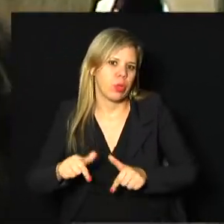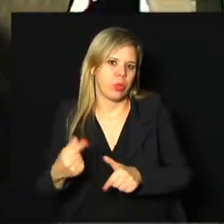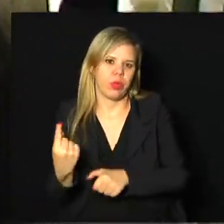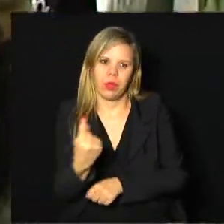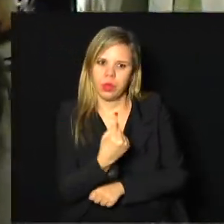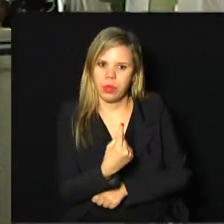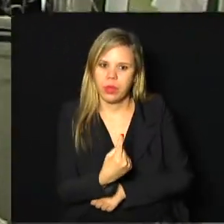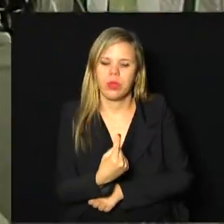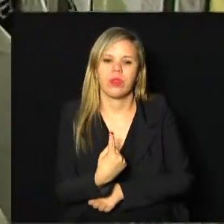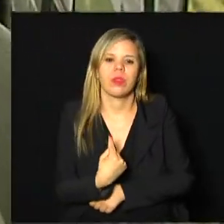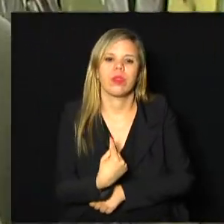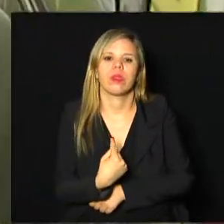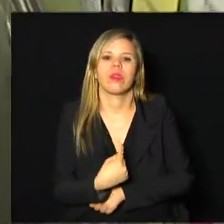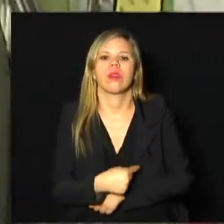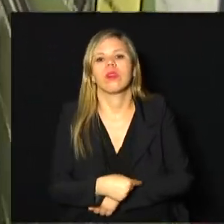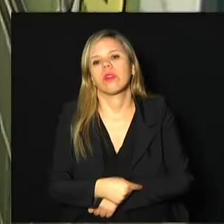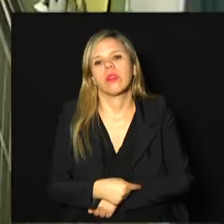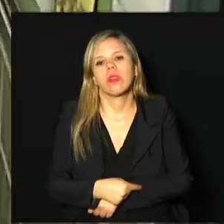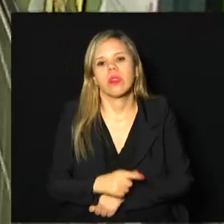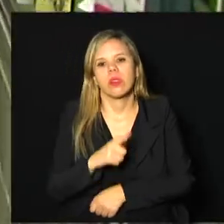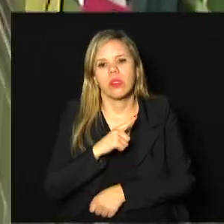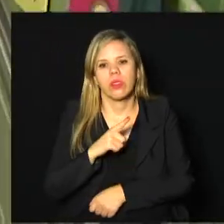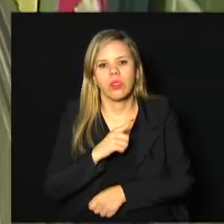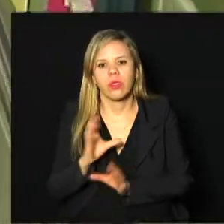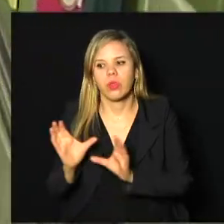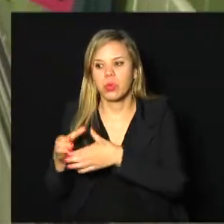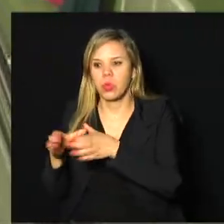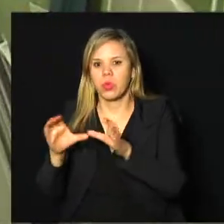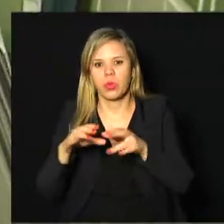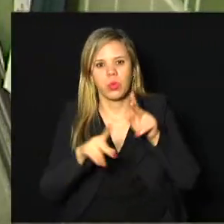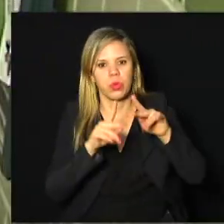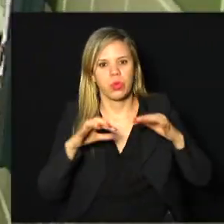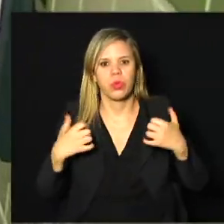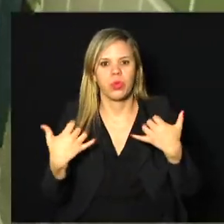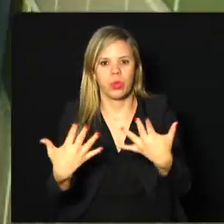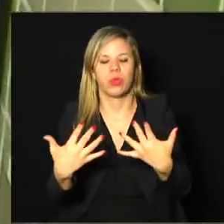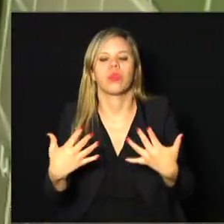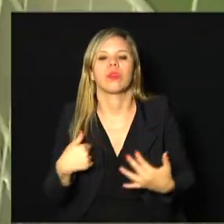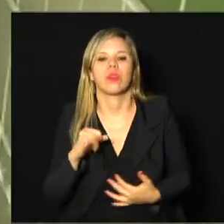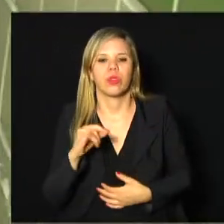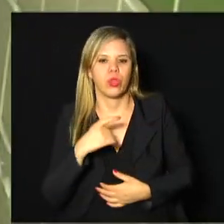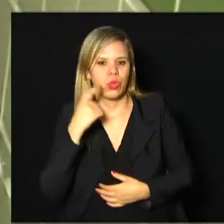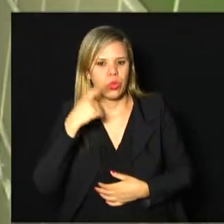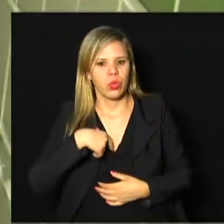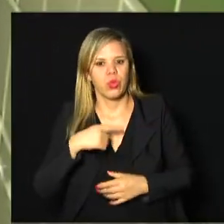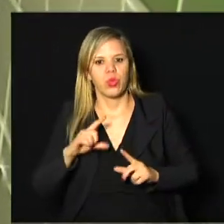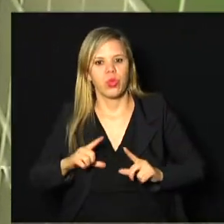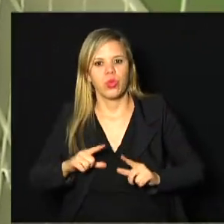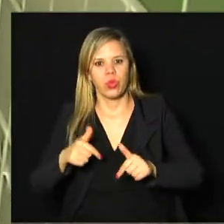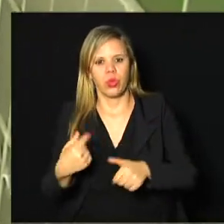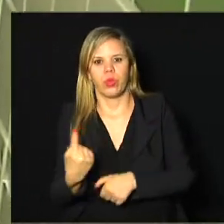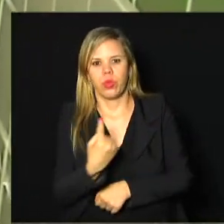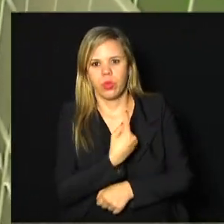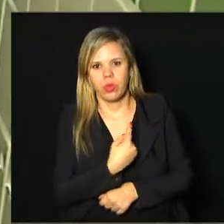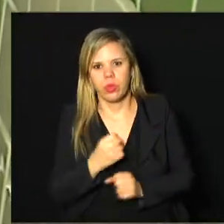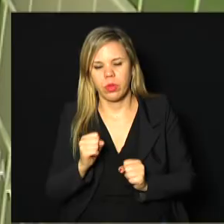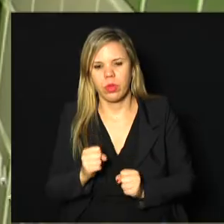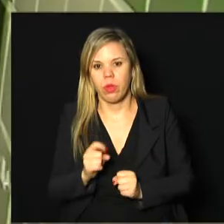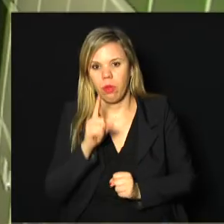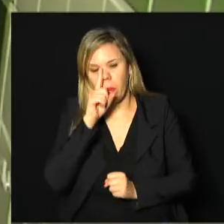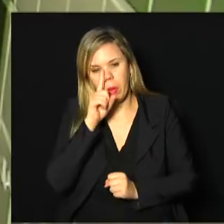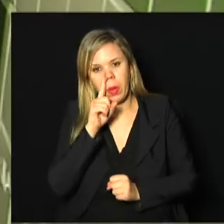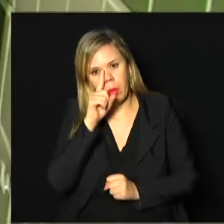atitude individual, né? É uma atitude que visa a coletividade. Então, se eu estou tomando uma atitude individual, mas